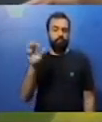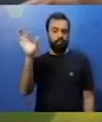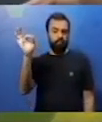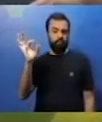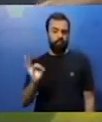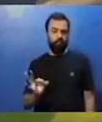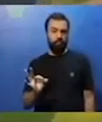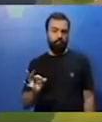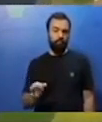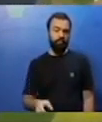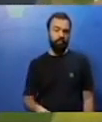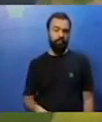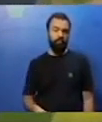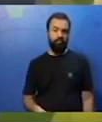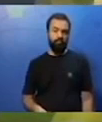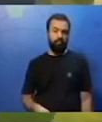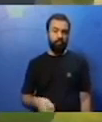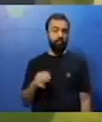resultado procurado.